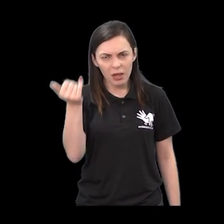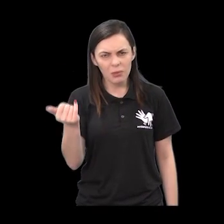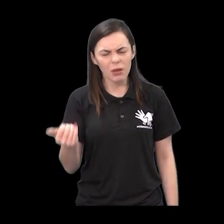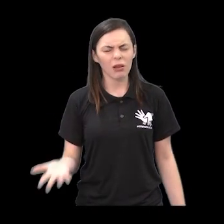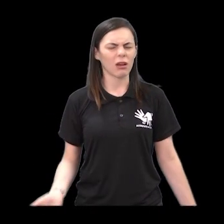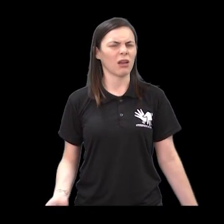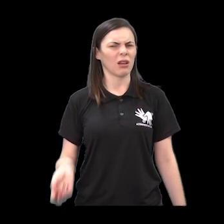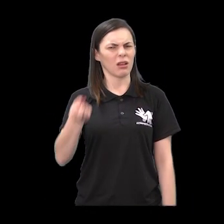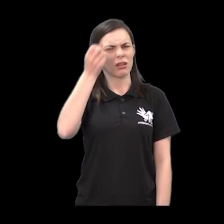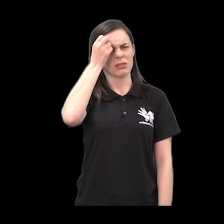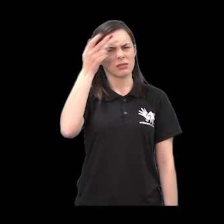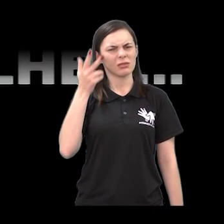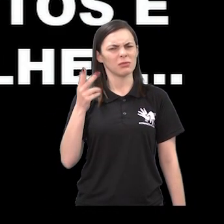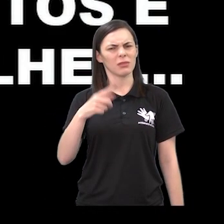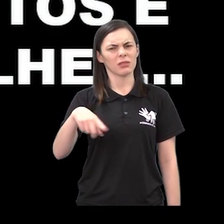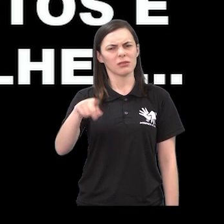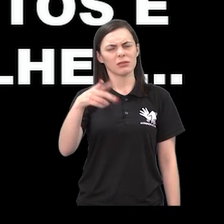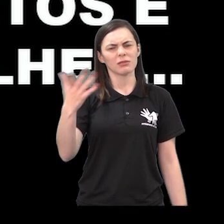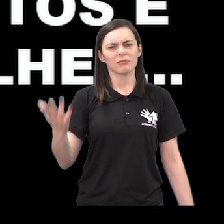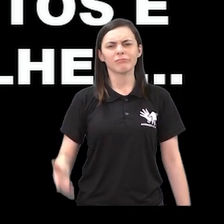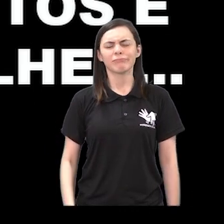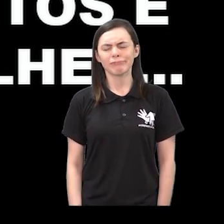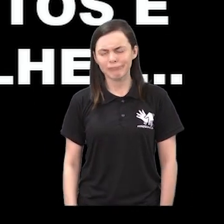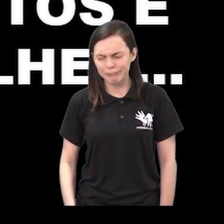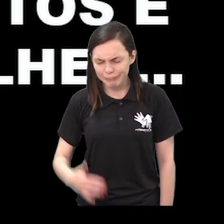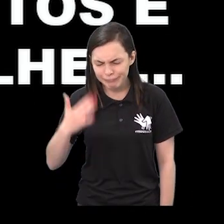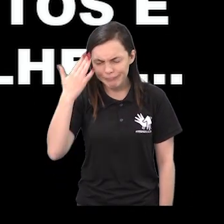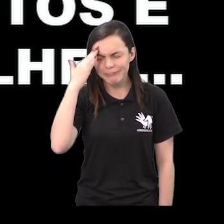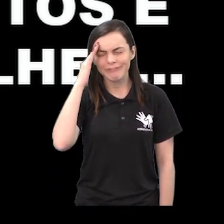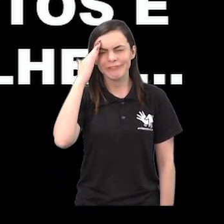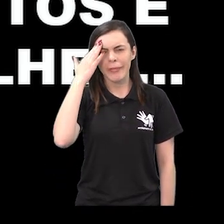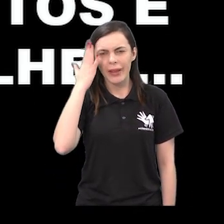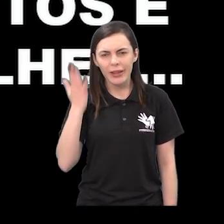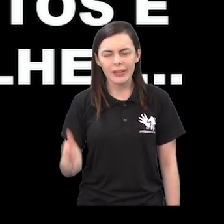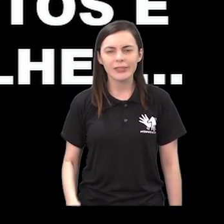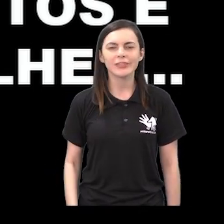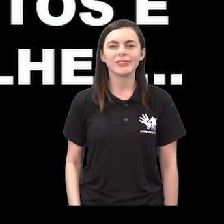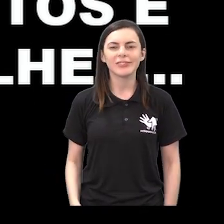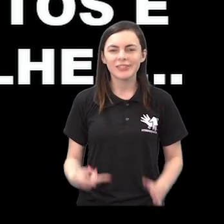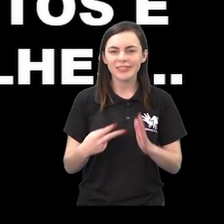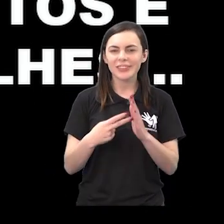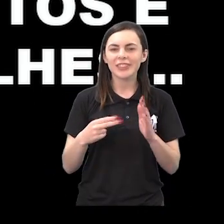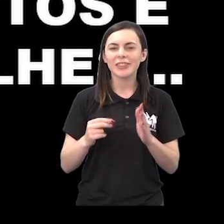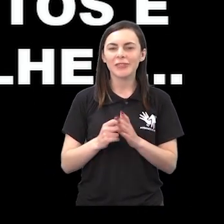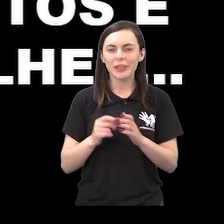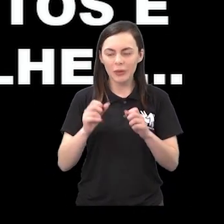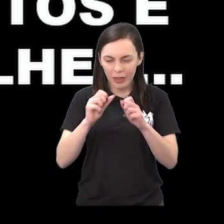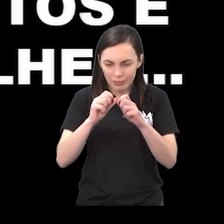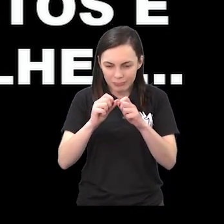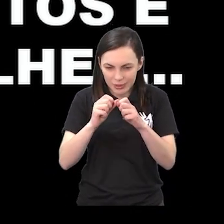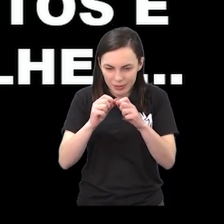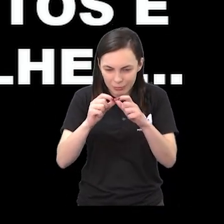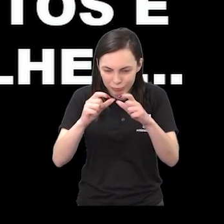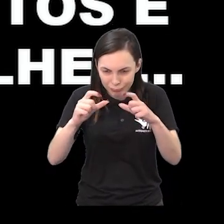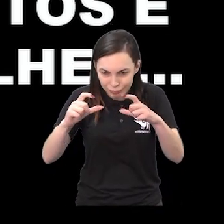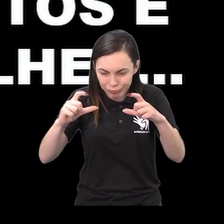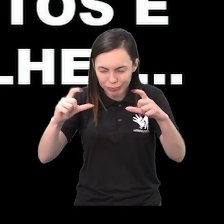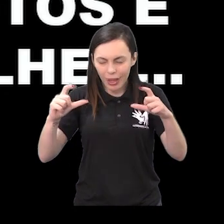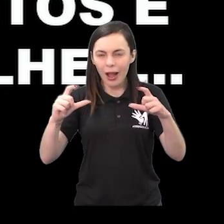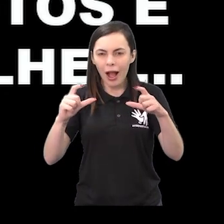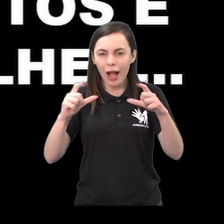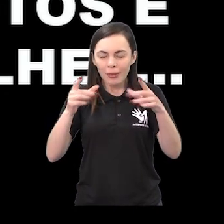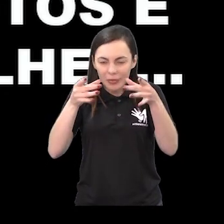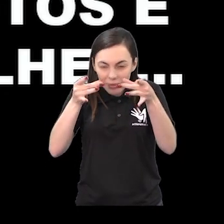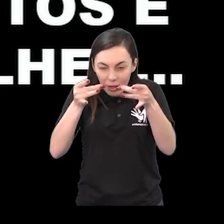também sabem? Ah, vocês são muito espertos, contem para mim! Ah, entendi! Ela amplia as coisas, né? Facilita para a